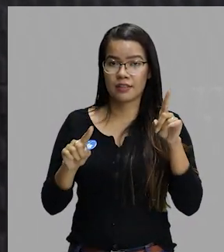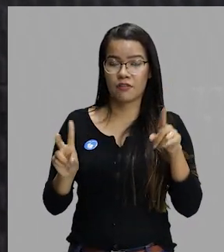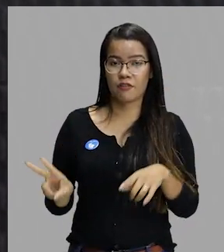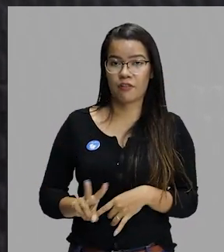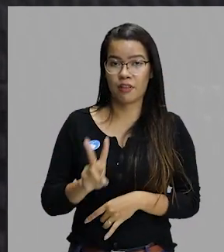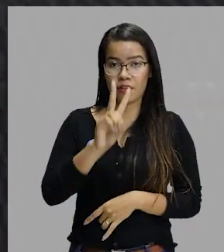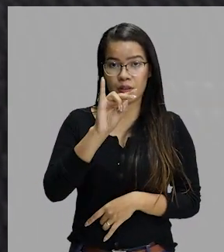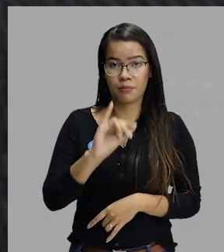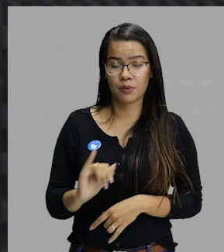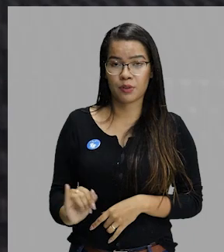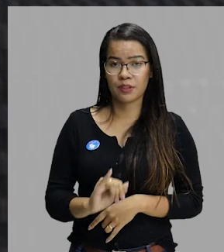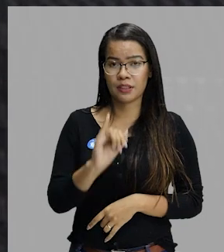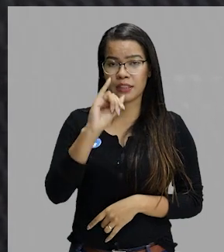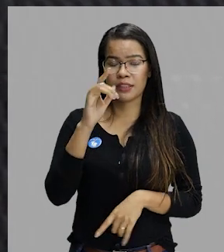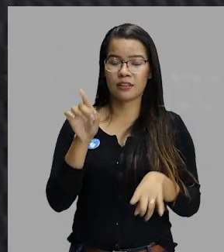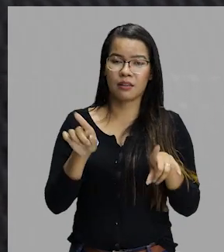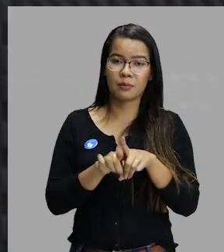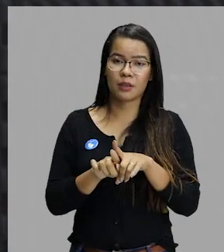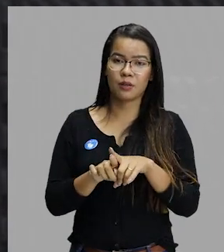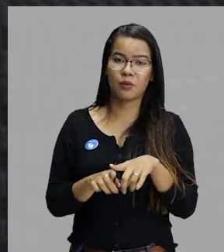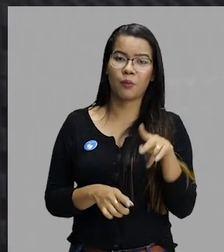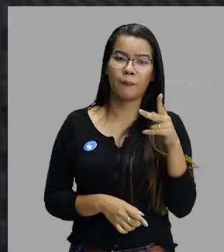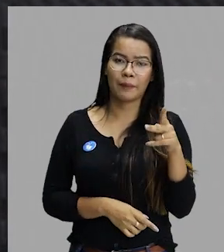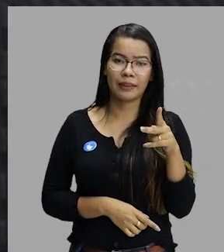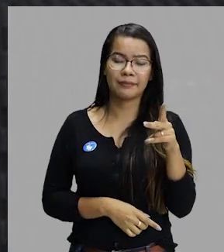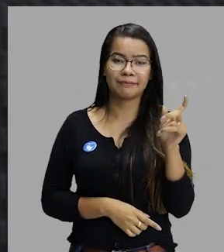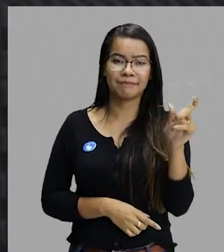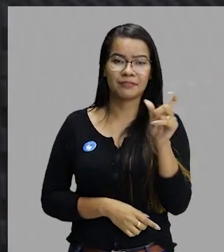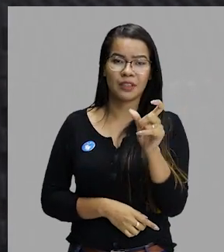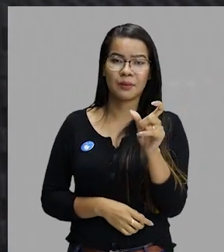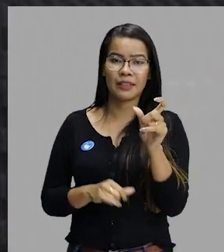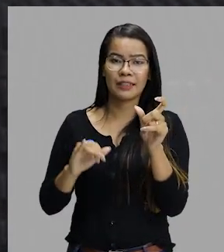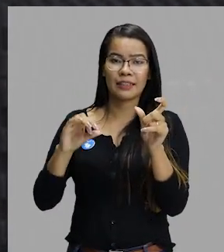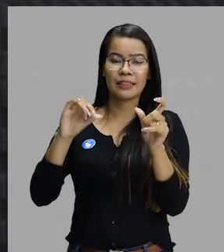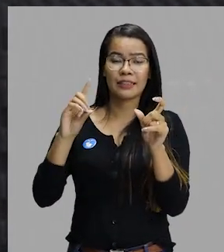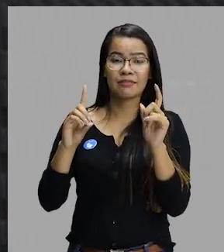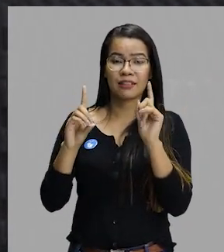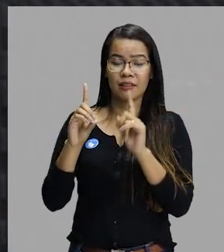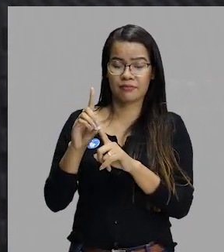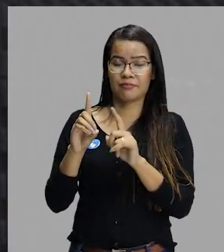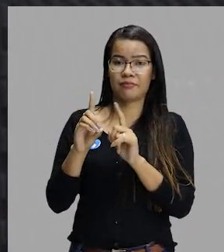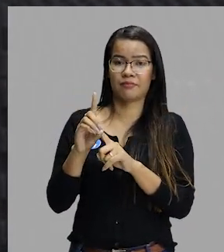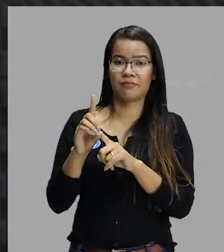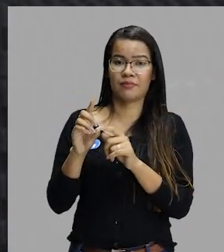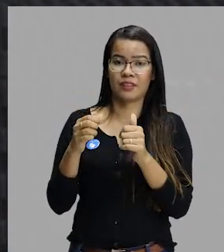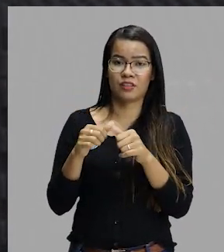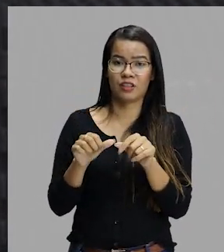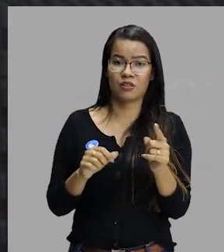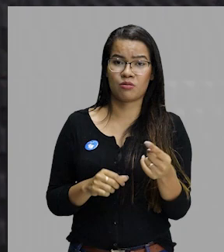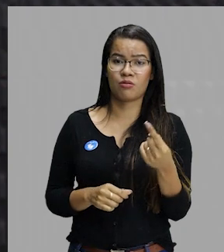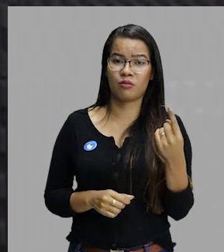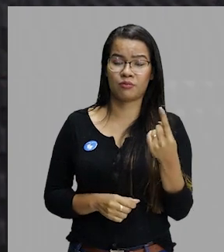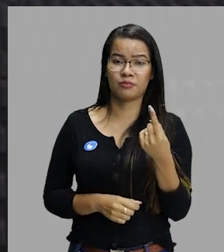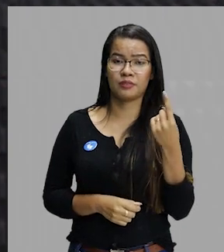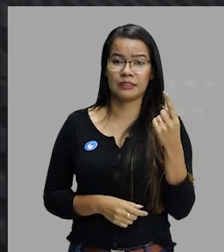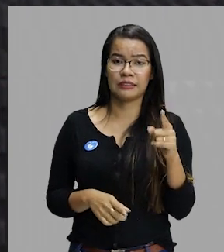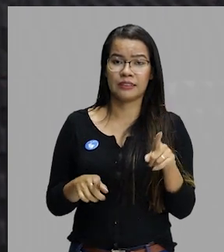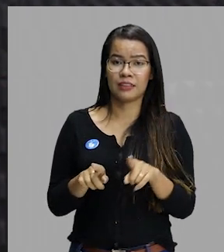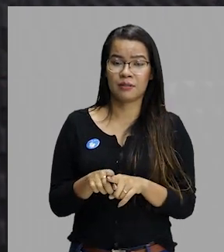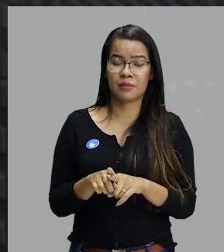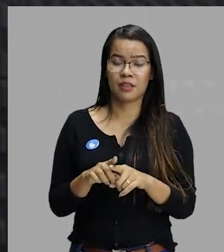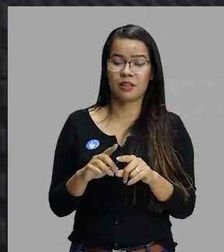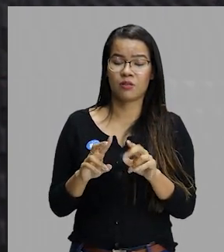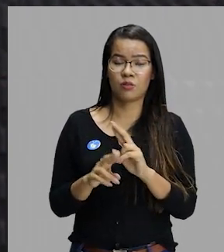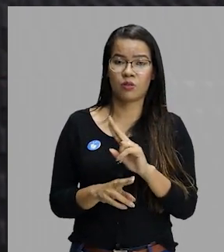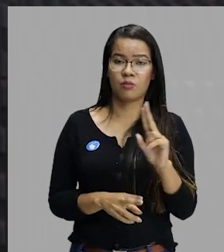importante. E esse b, que é o termo independente, né? Que está solto, está só. Tá? Ele também recebe